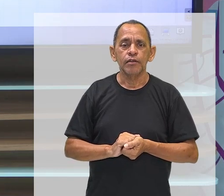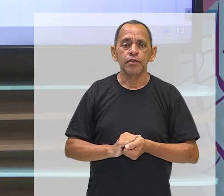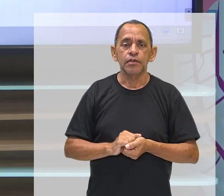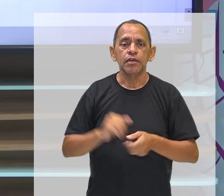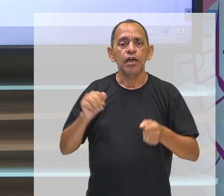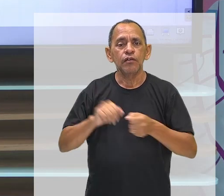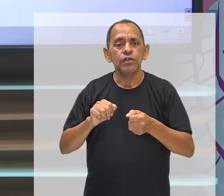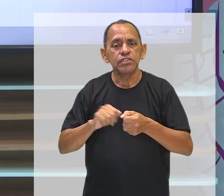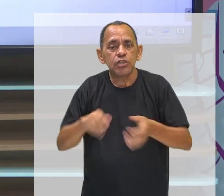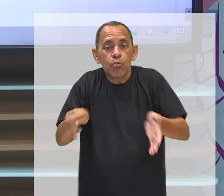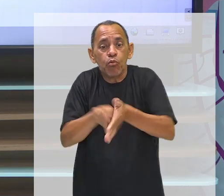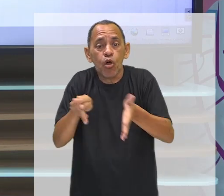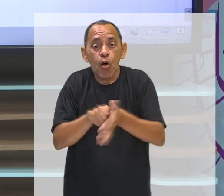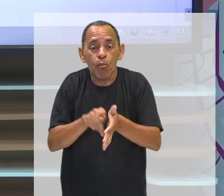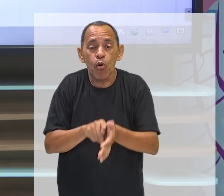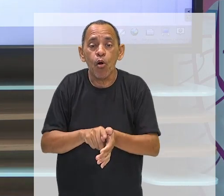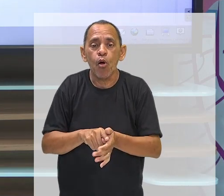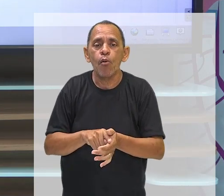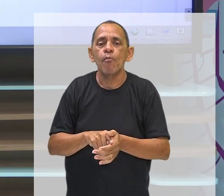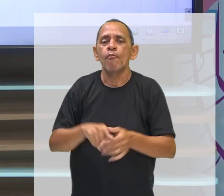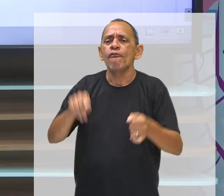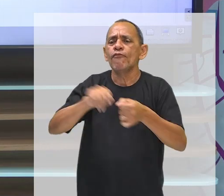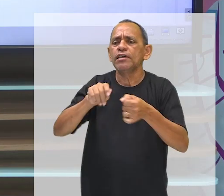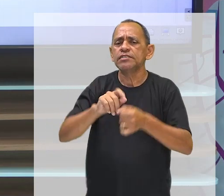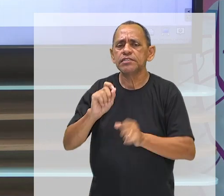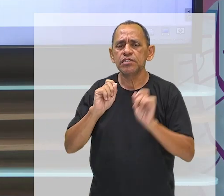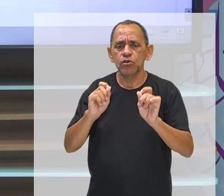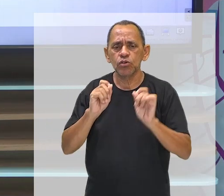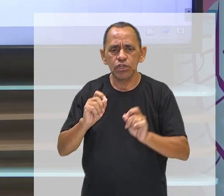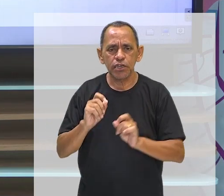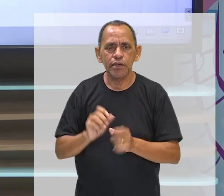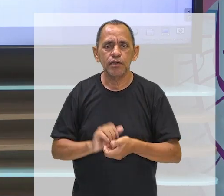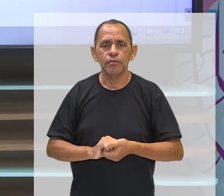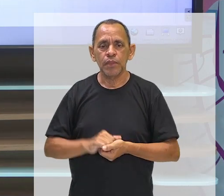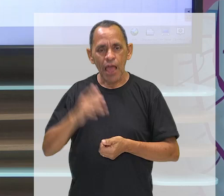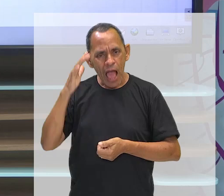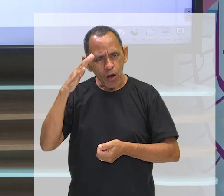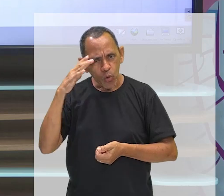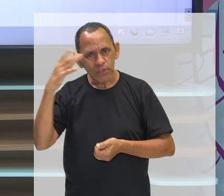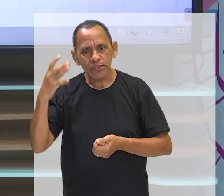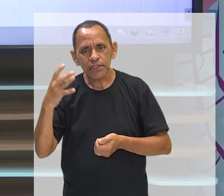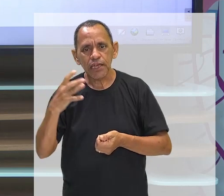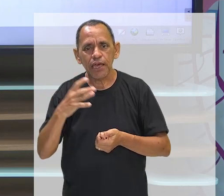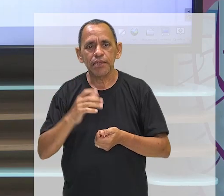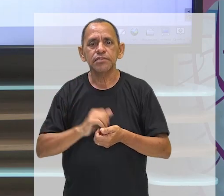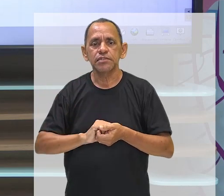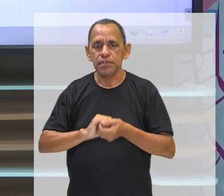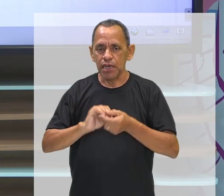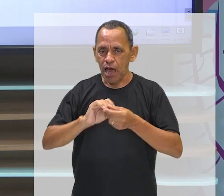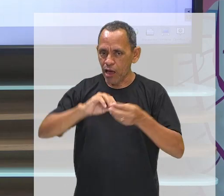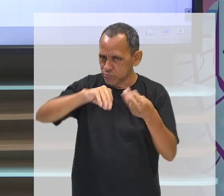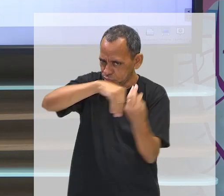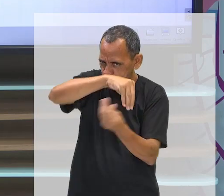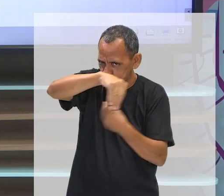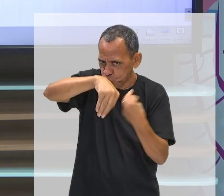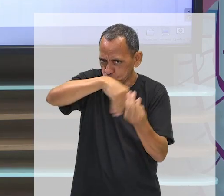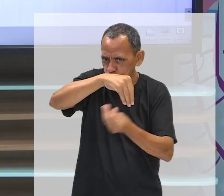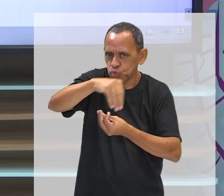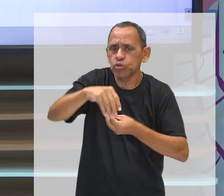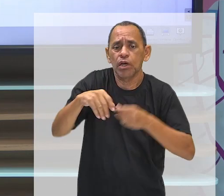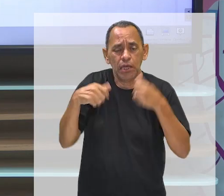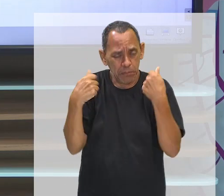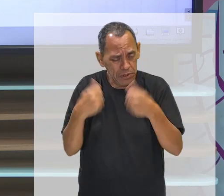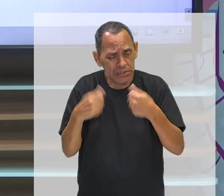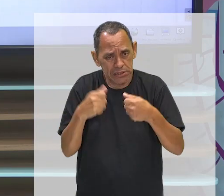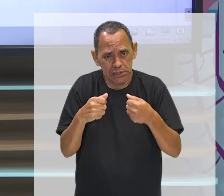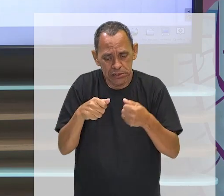também como uma fonte de nutrição para ele, né, para o espermatozoide, porque a gente, como já falou, o espermatozoide ele precisa percorrer ali um caminho,